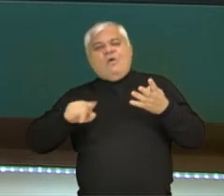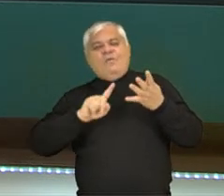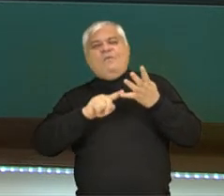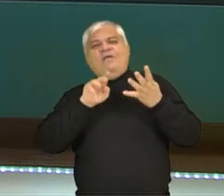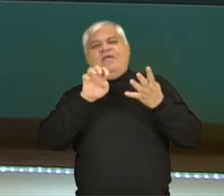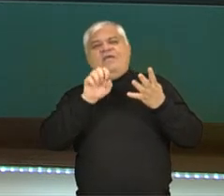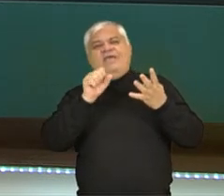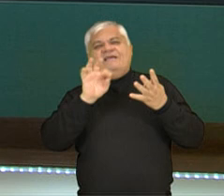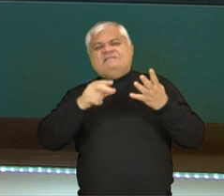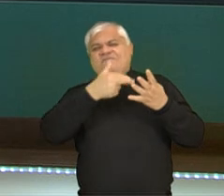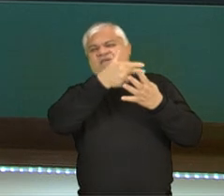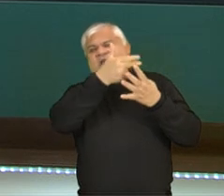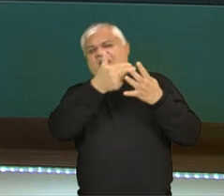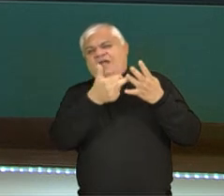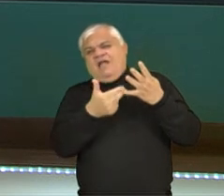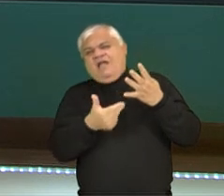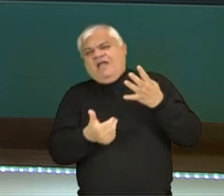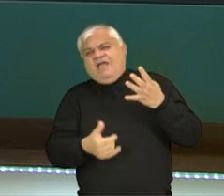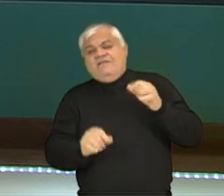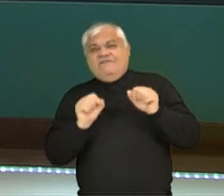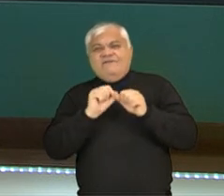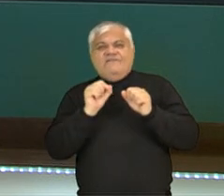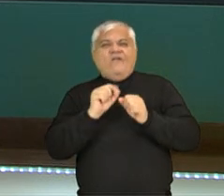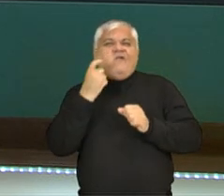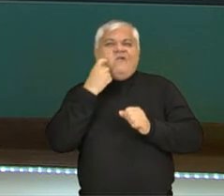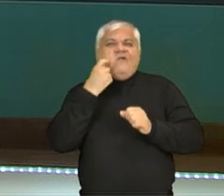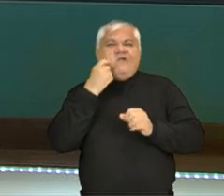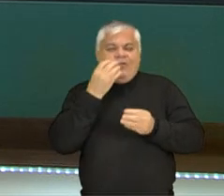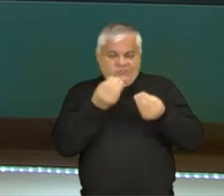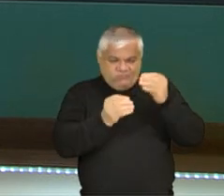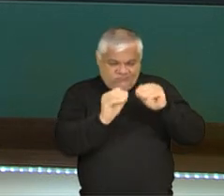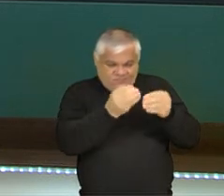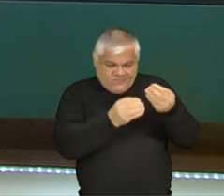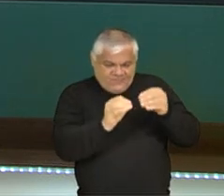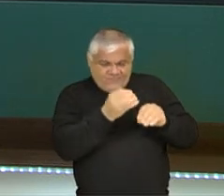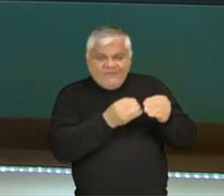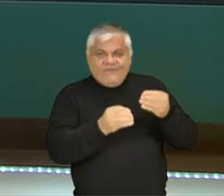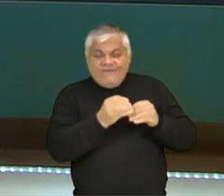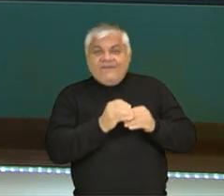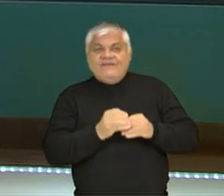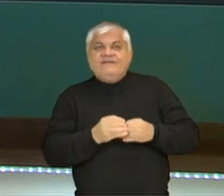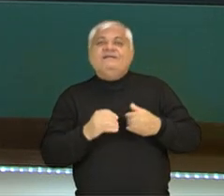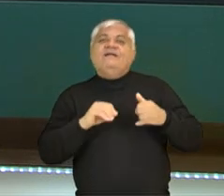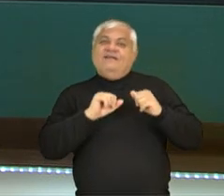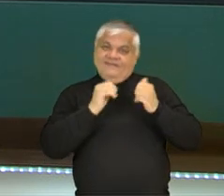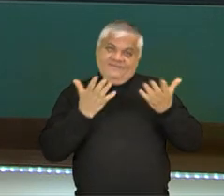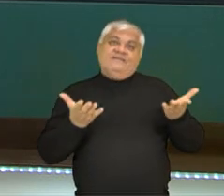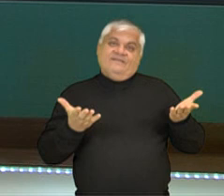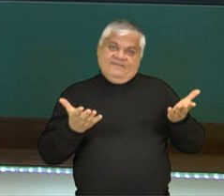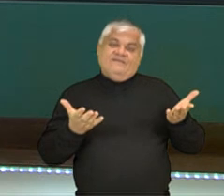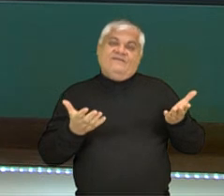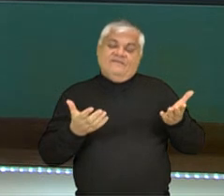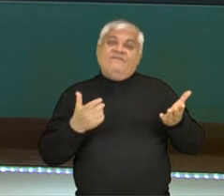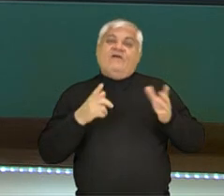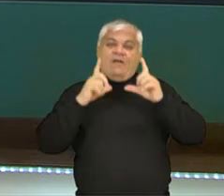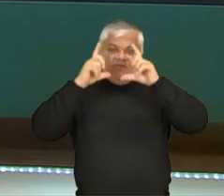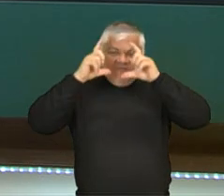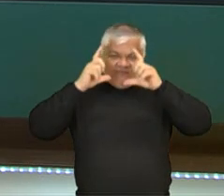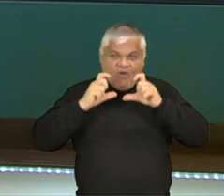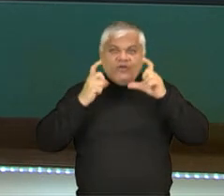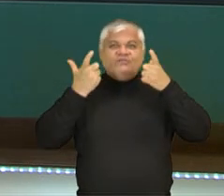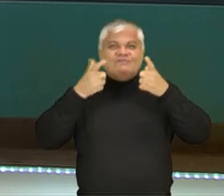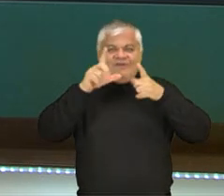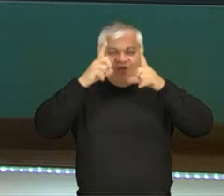vai fazer vários modelinhos moleculares e, claro, né? Claro,